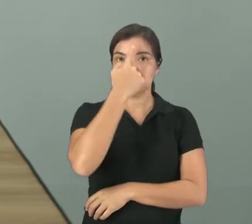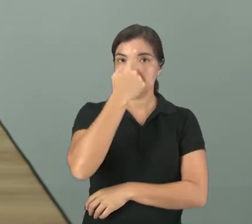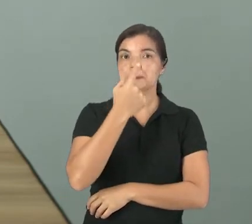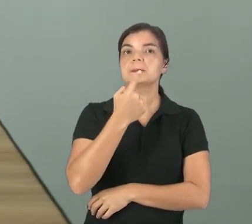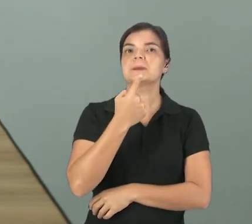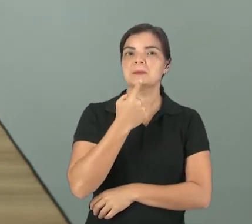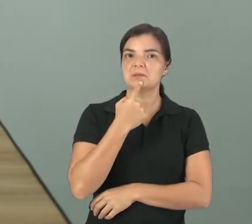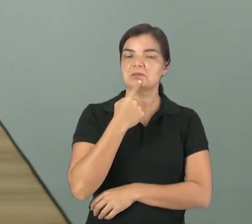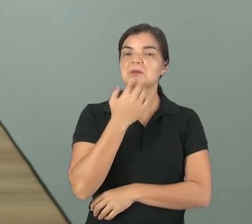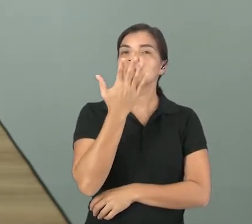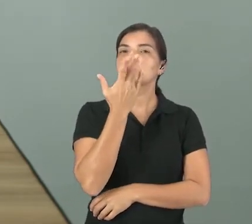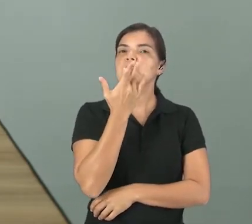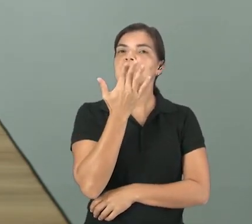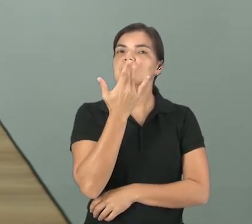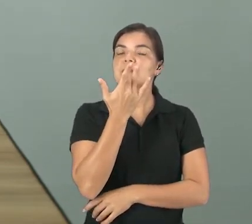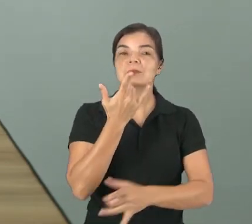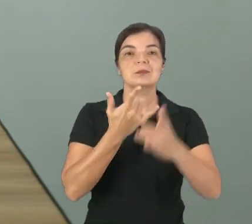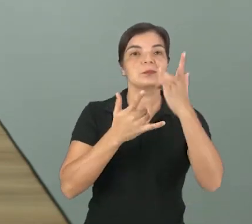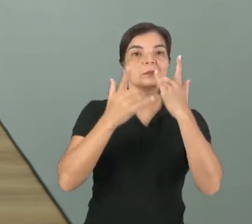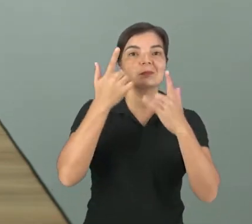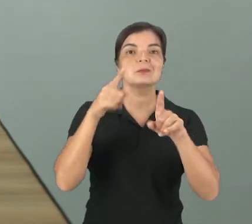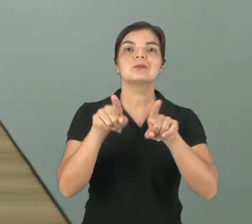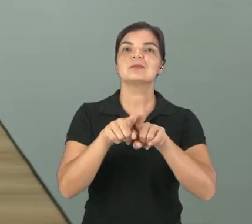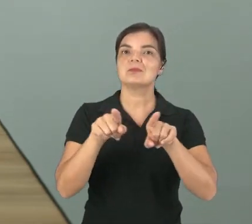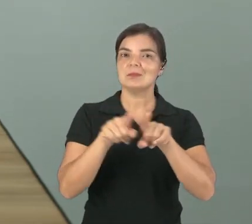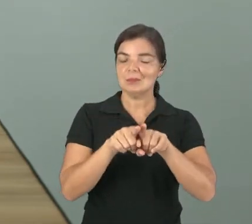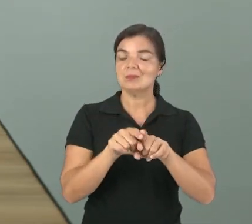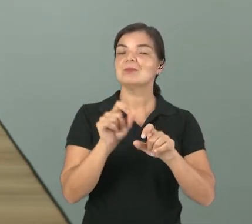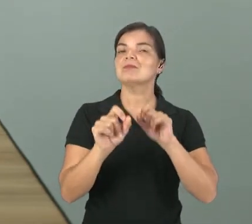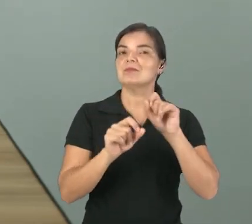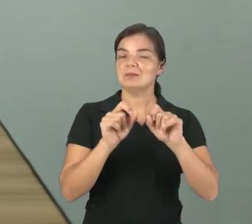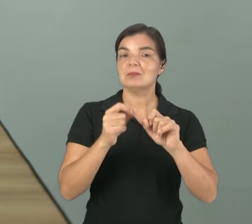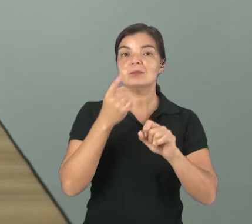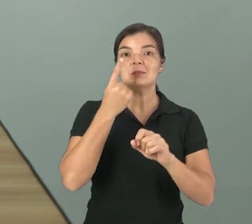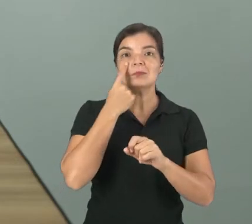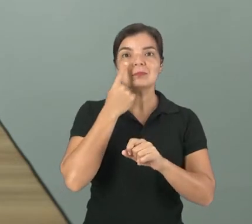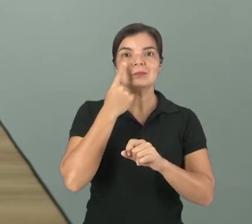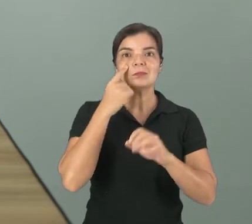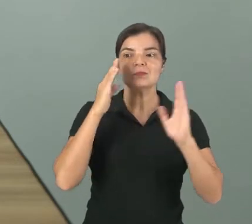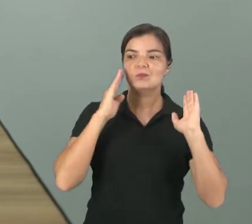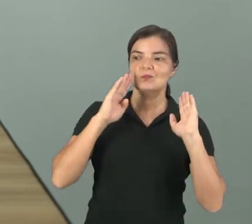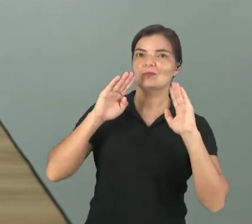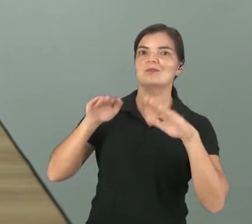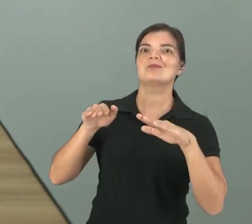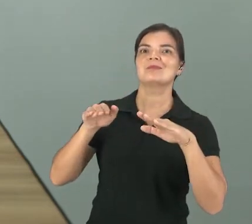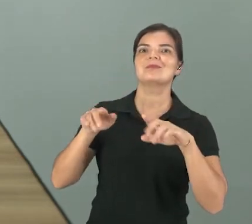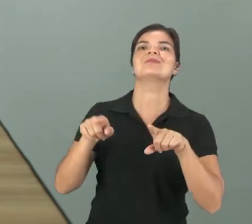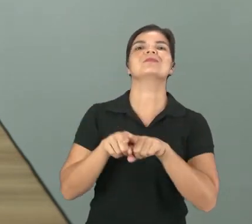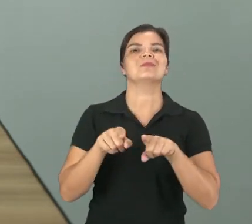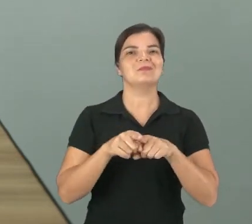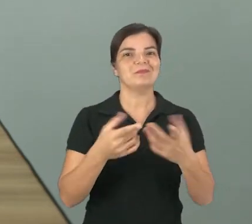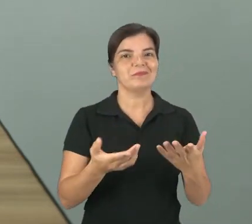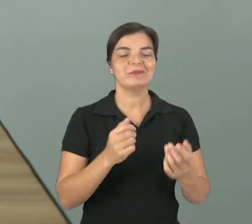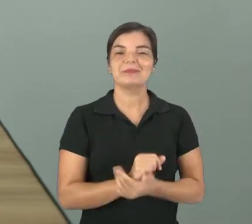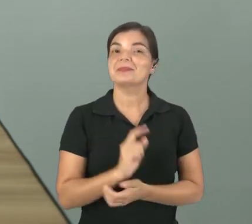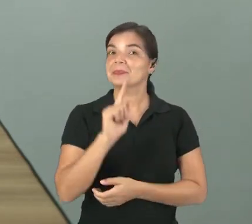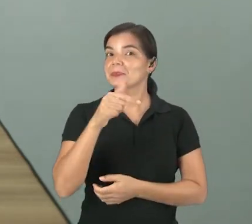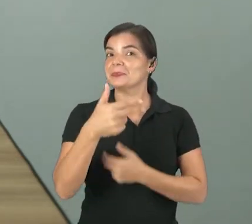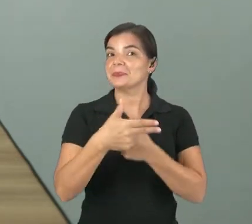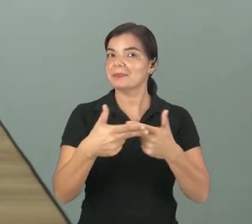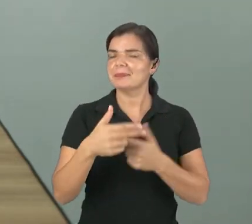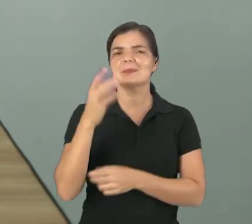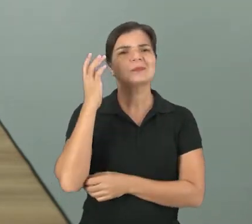imagens bem coloridas e atrativas para que nos cause e nos chame a atenção, não é mesmo? E outra